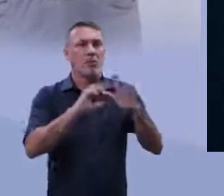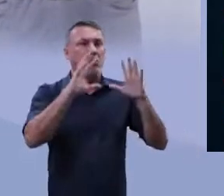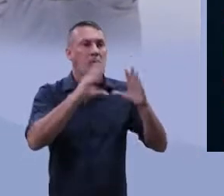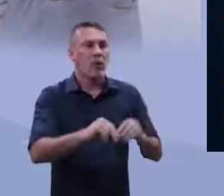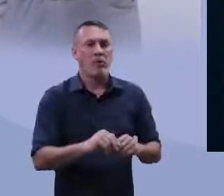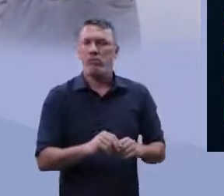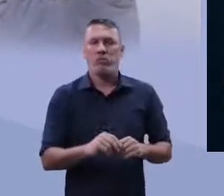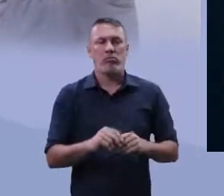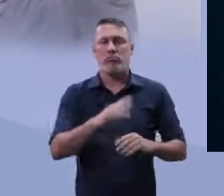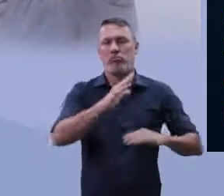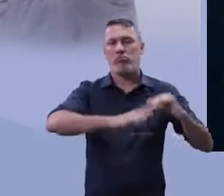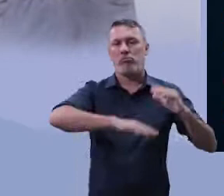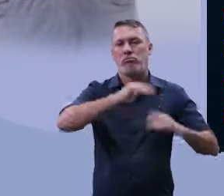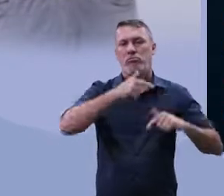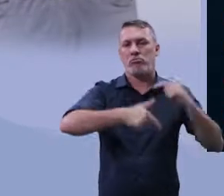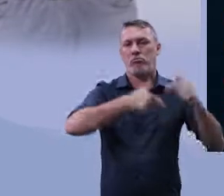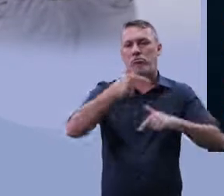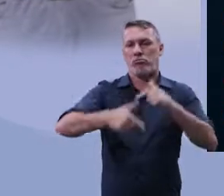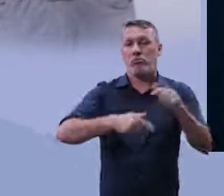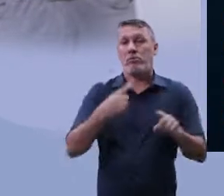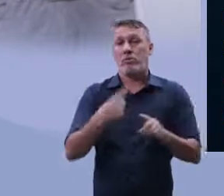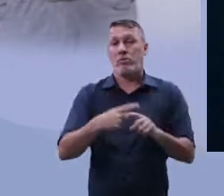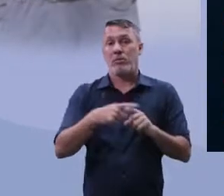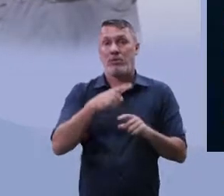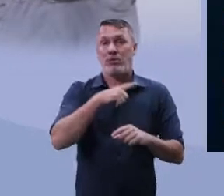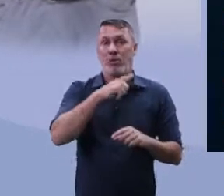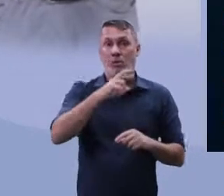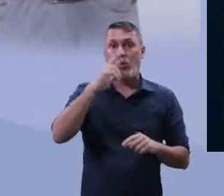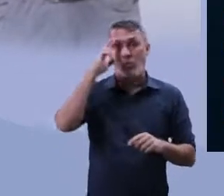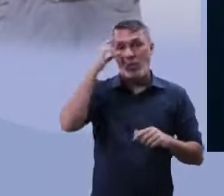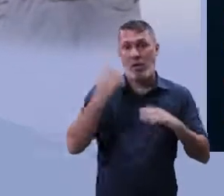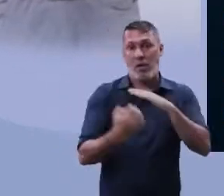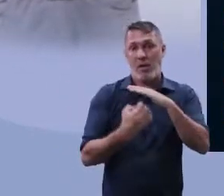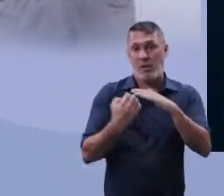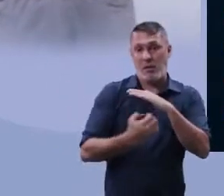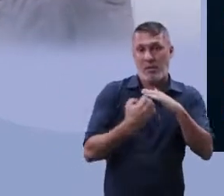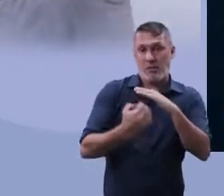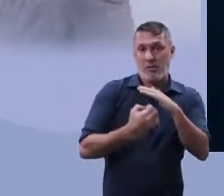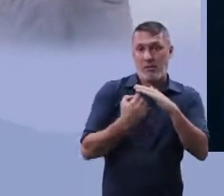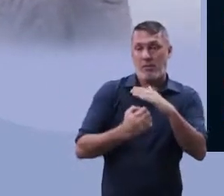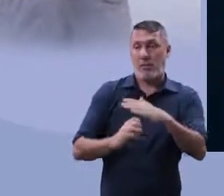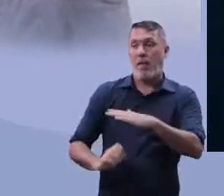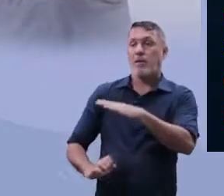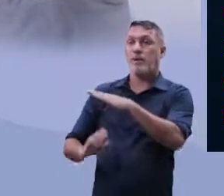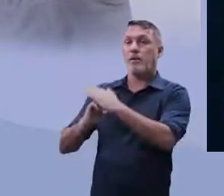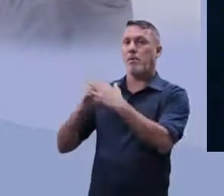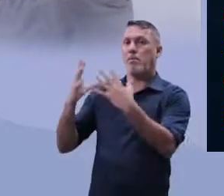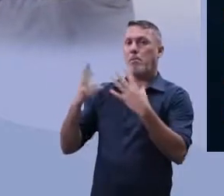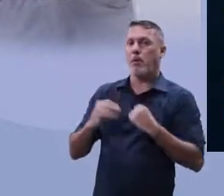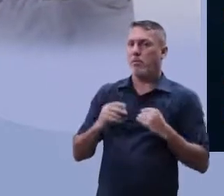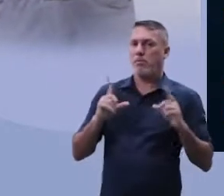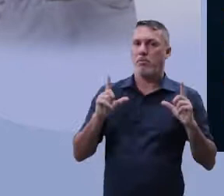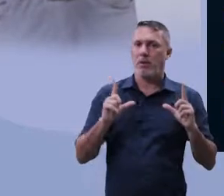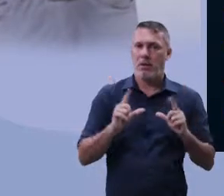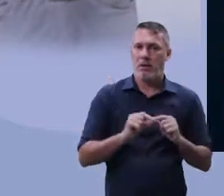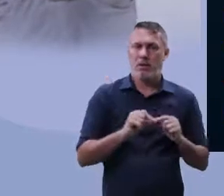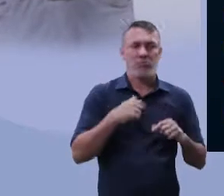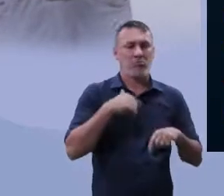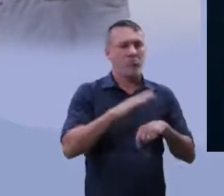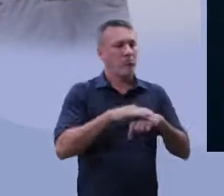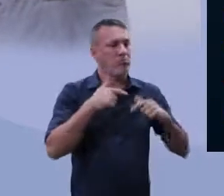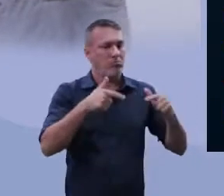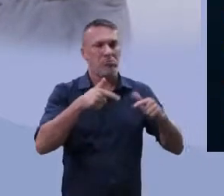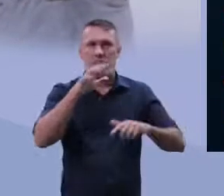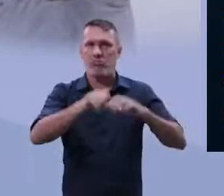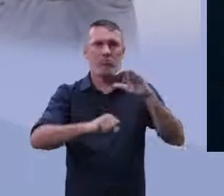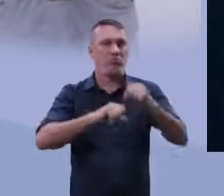do Estado, né? Os donos dos meios de produção começam a diminuir o poder do Estado, e aí